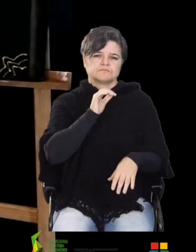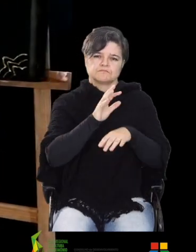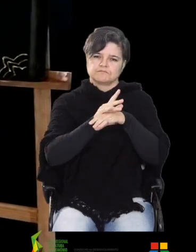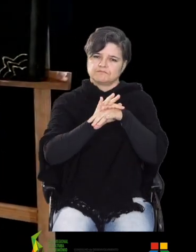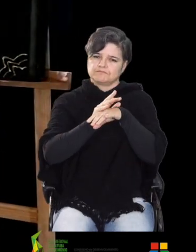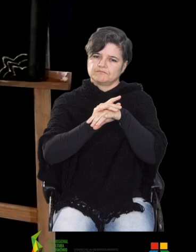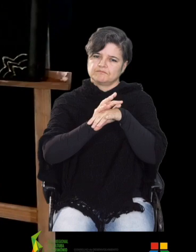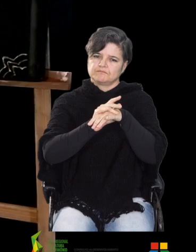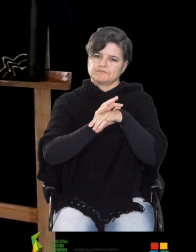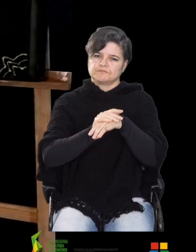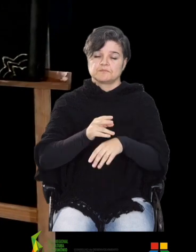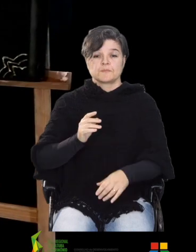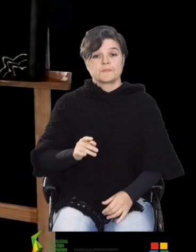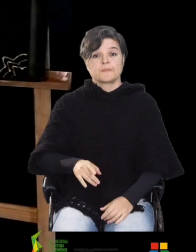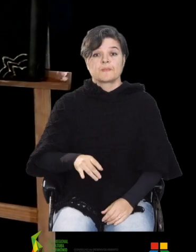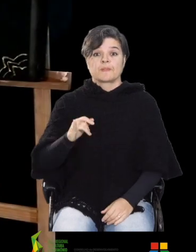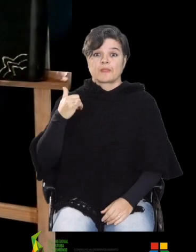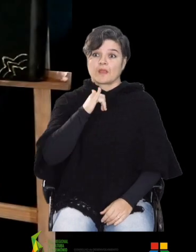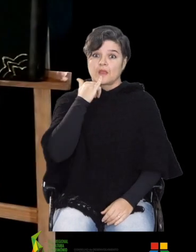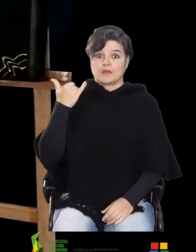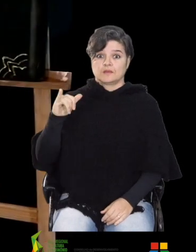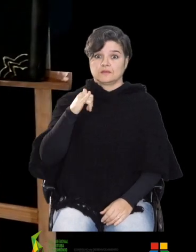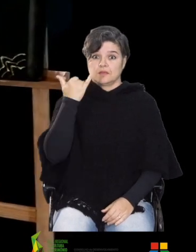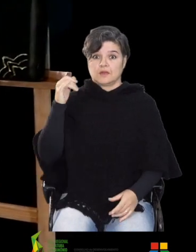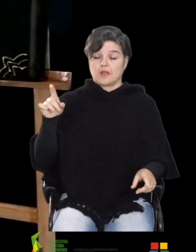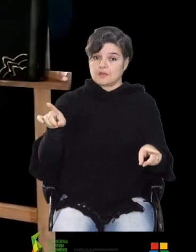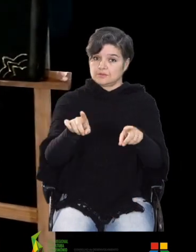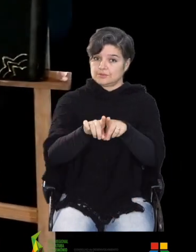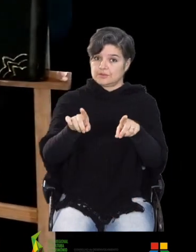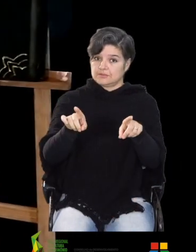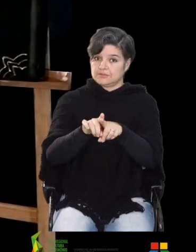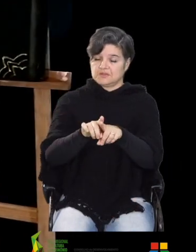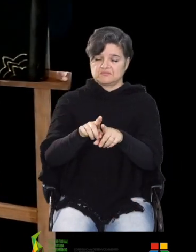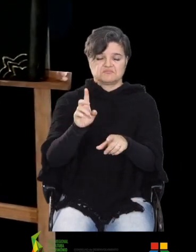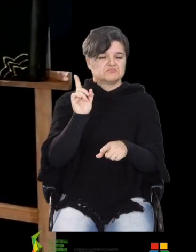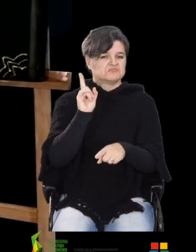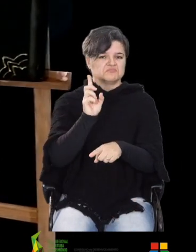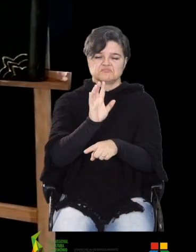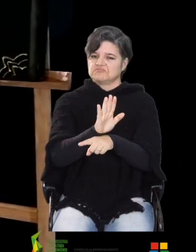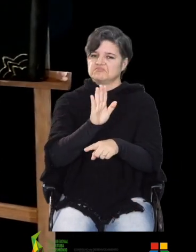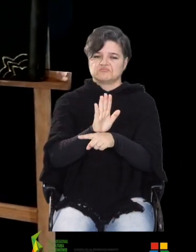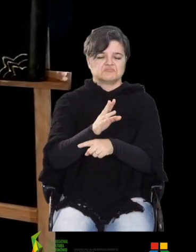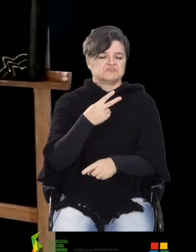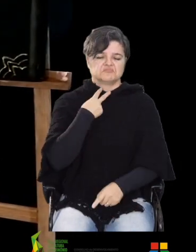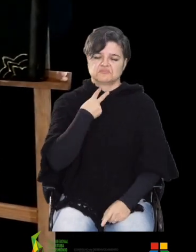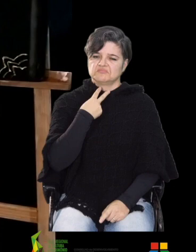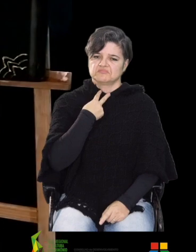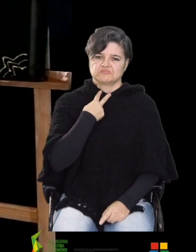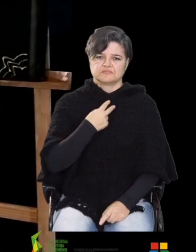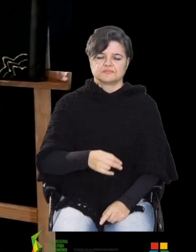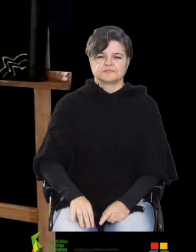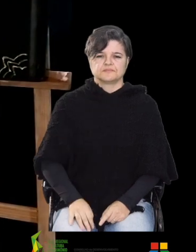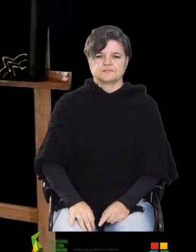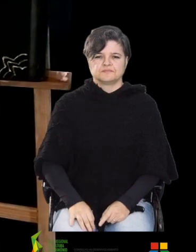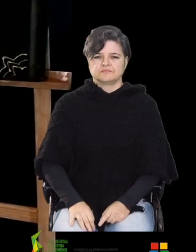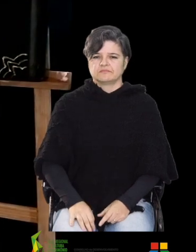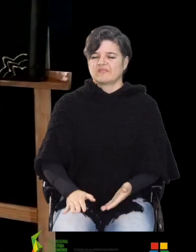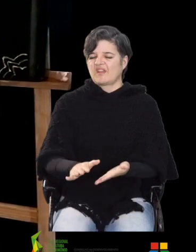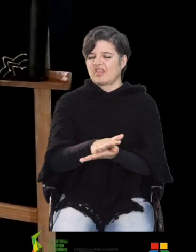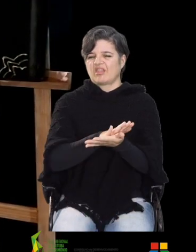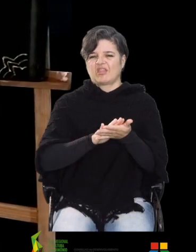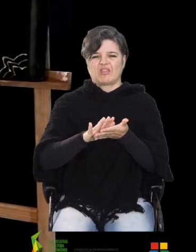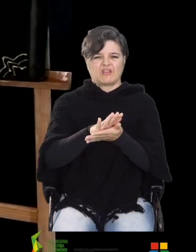encontrar vieram até os italianos uma amiga minha babidi mas nada